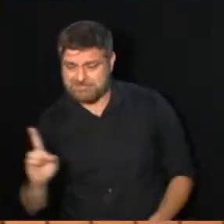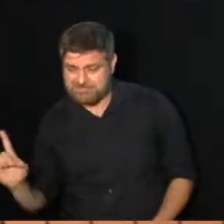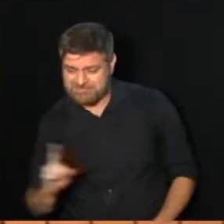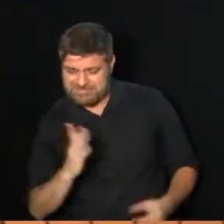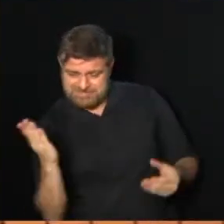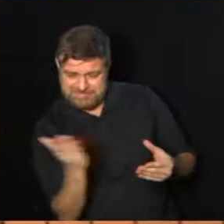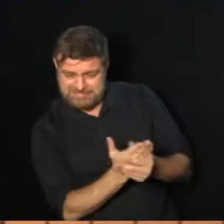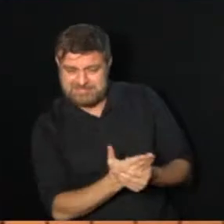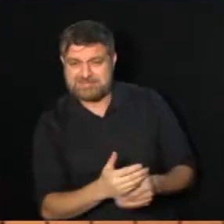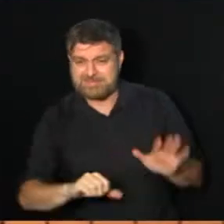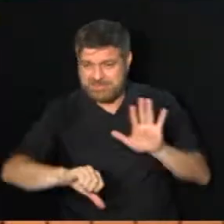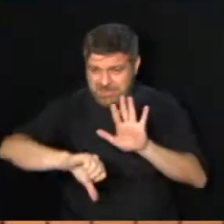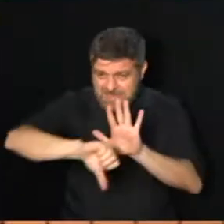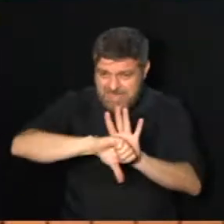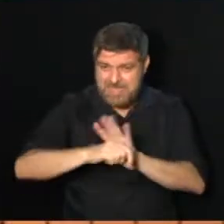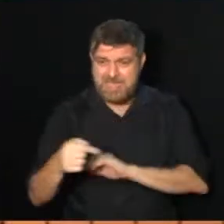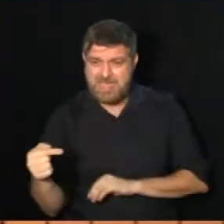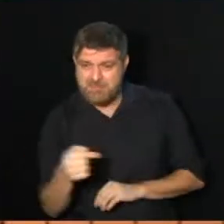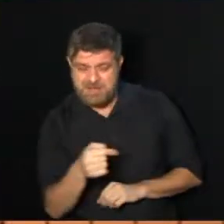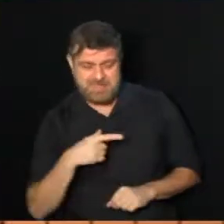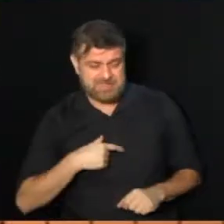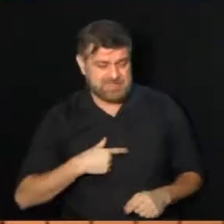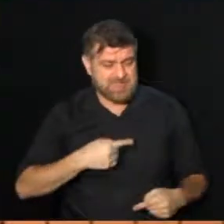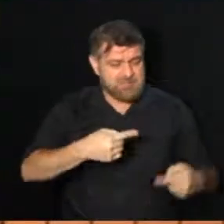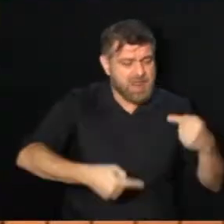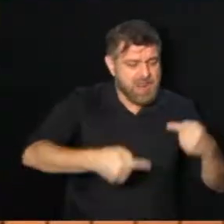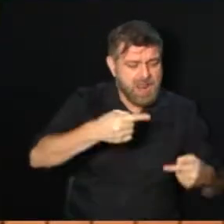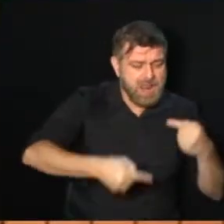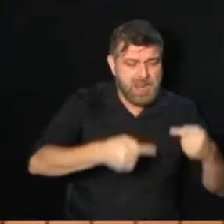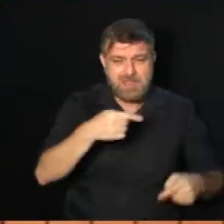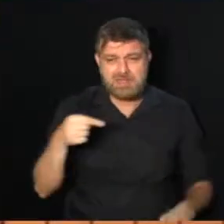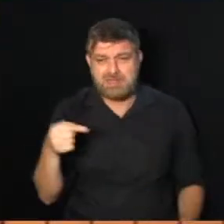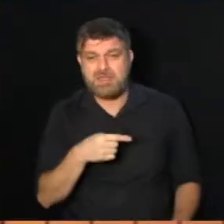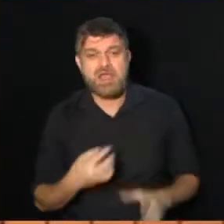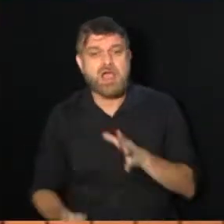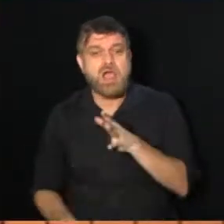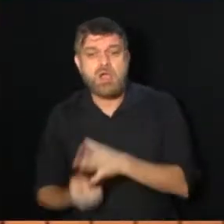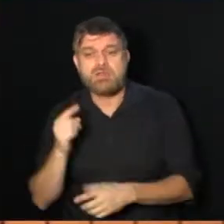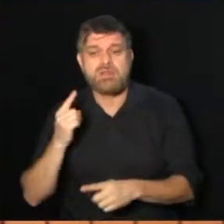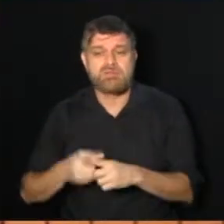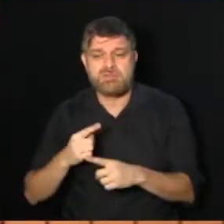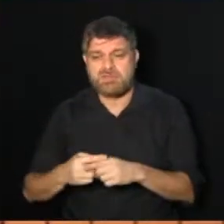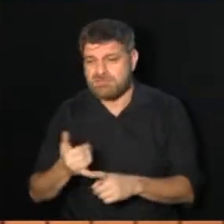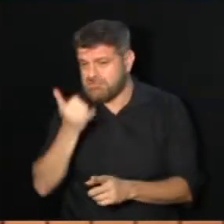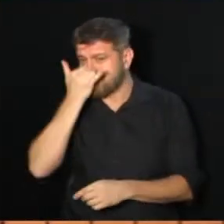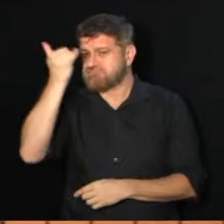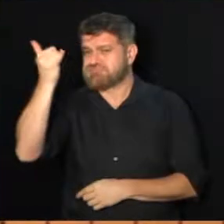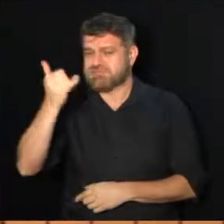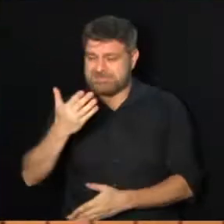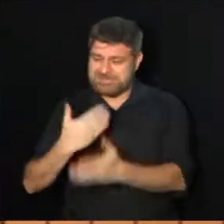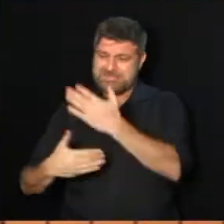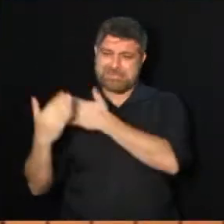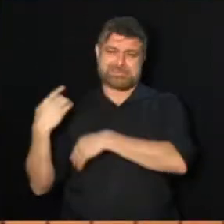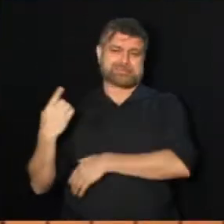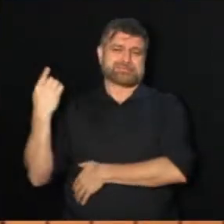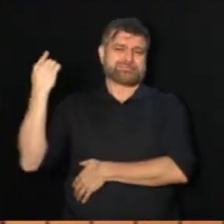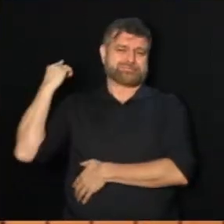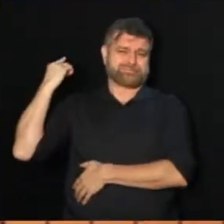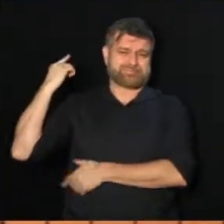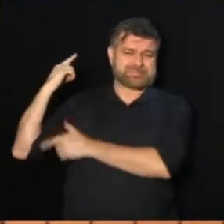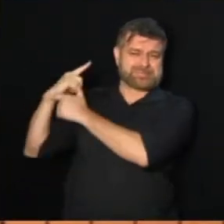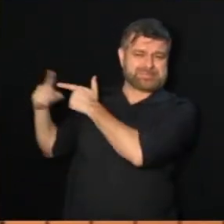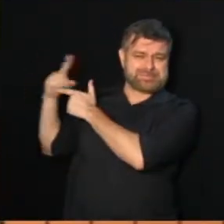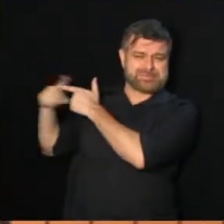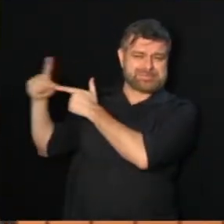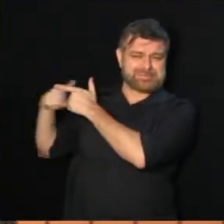atos infracionais, que chegam em audiências, na verdade, eles são fruto de acontecimentos bem anteriores, que